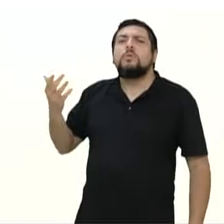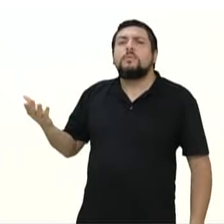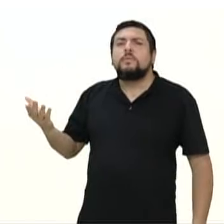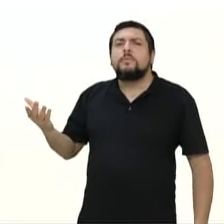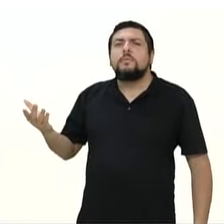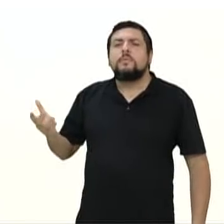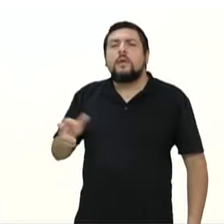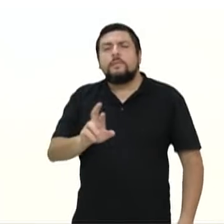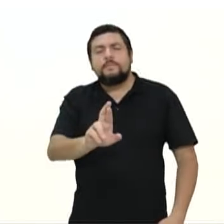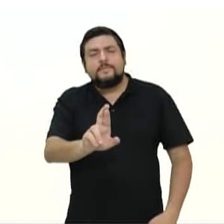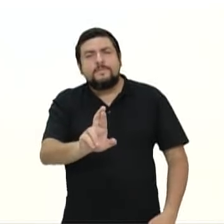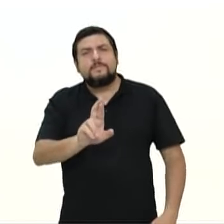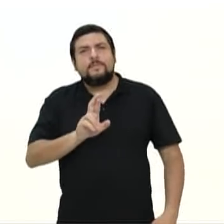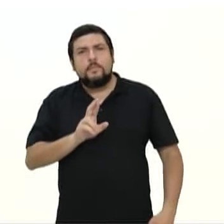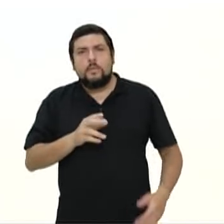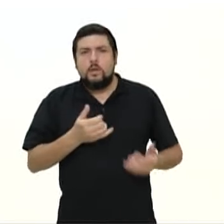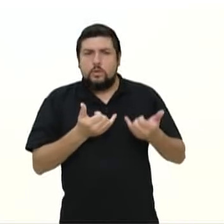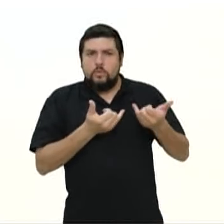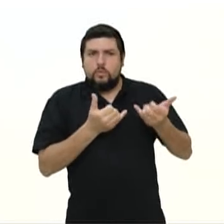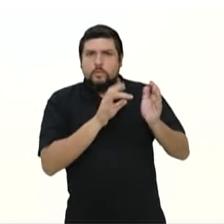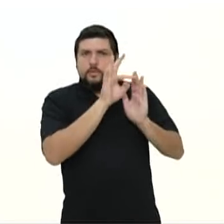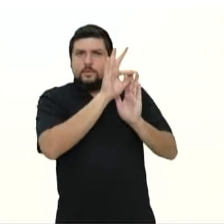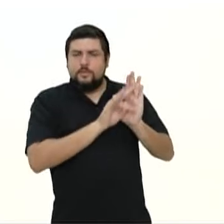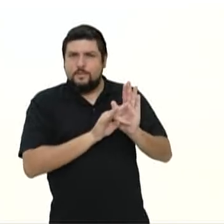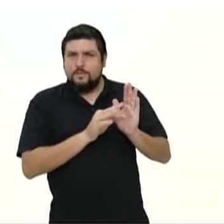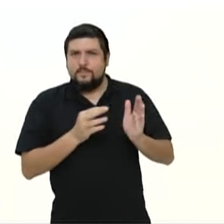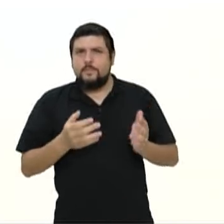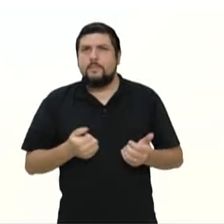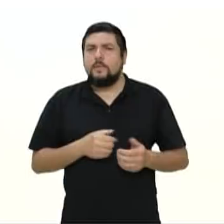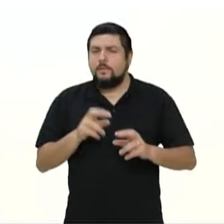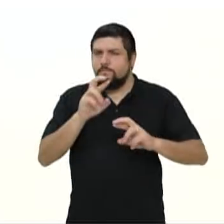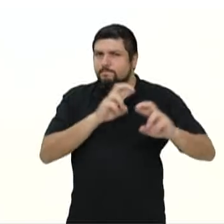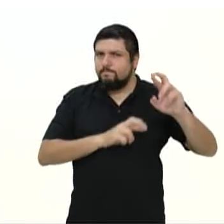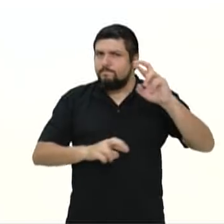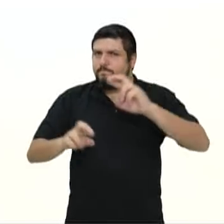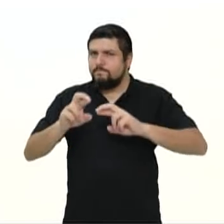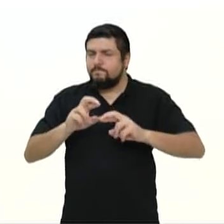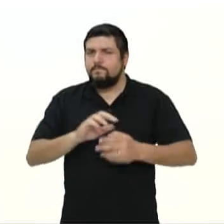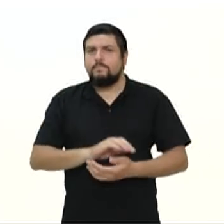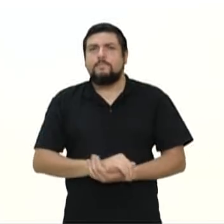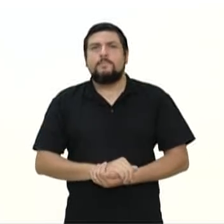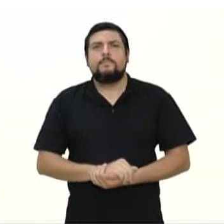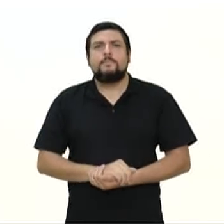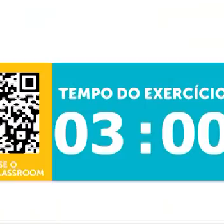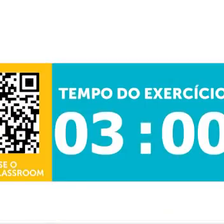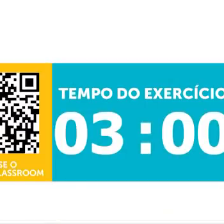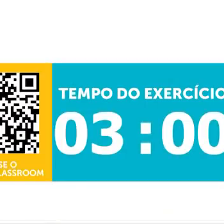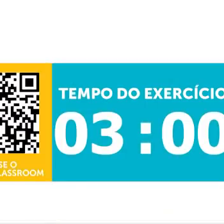lá? Todas as informações estão nesse trecho. Analisem.